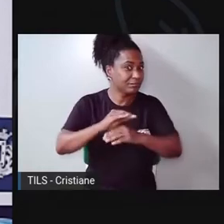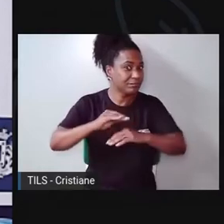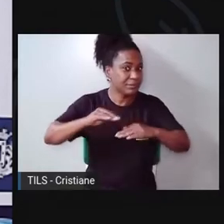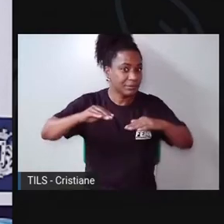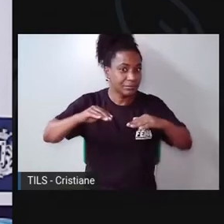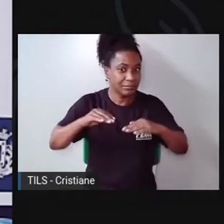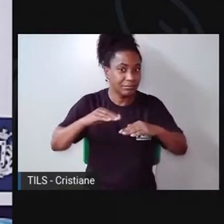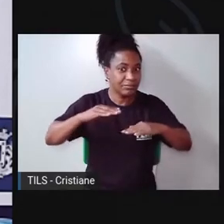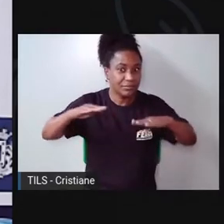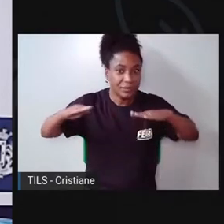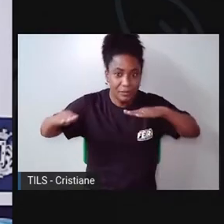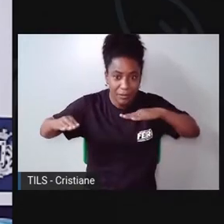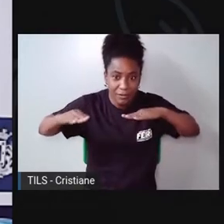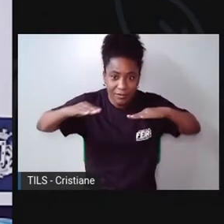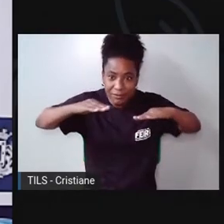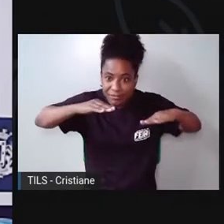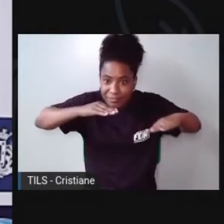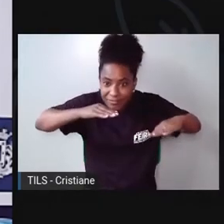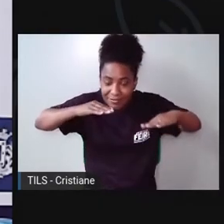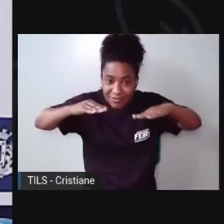bocão assim não